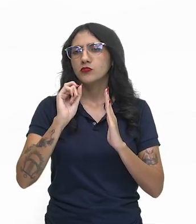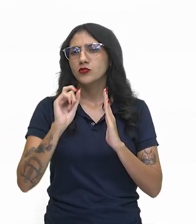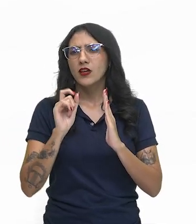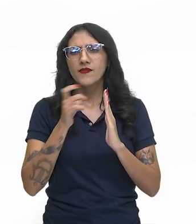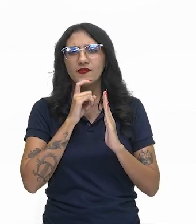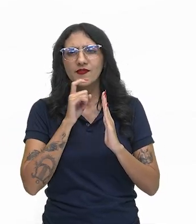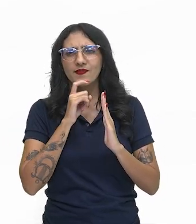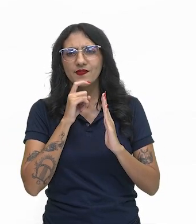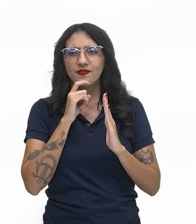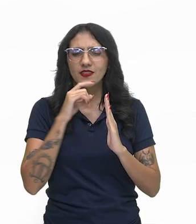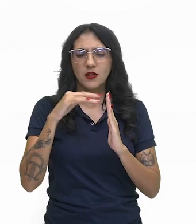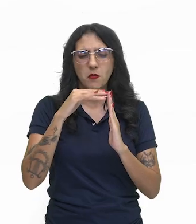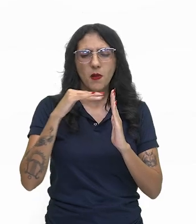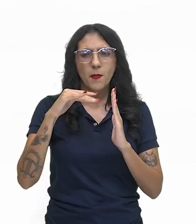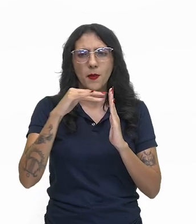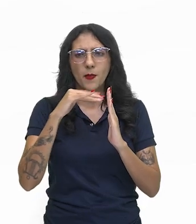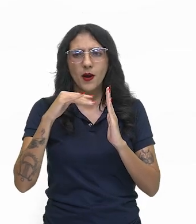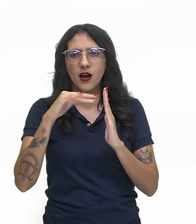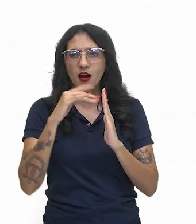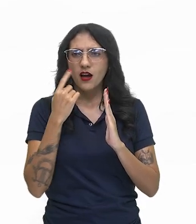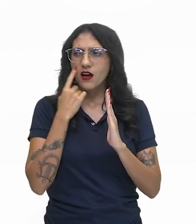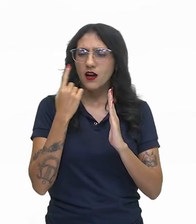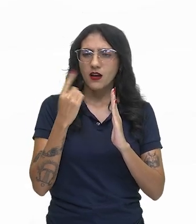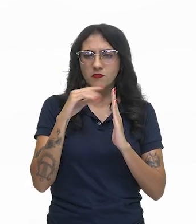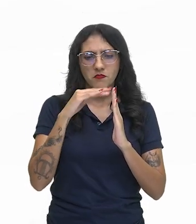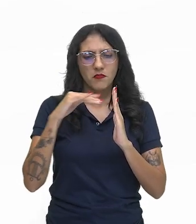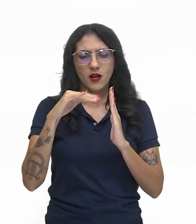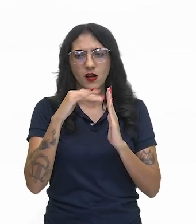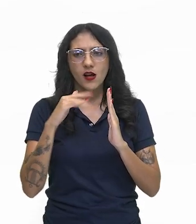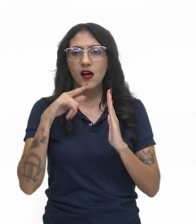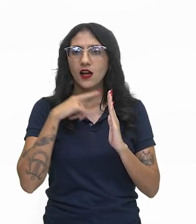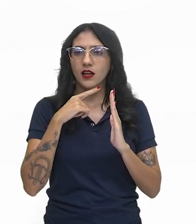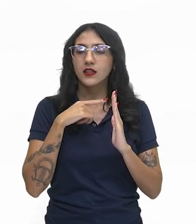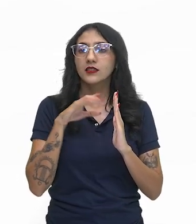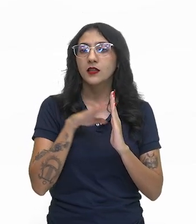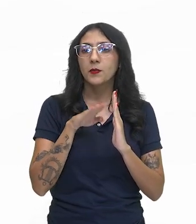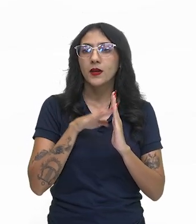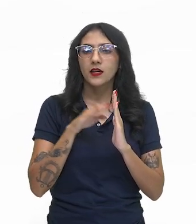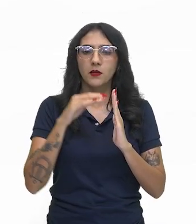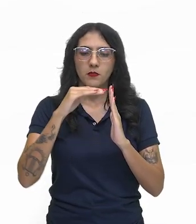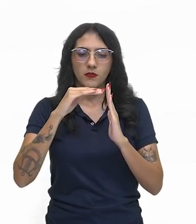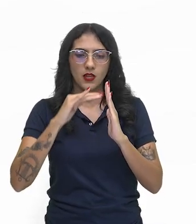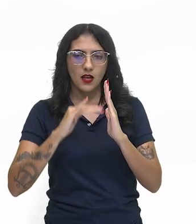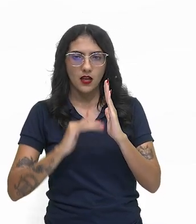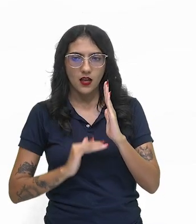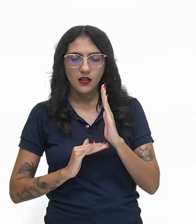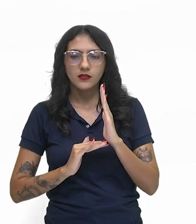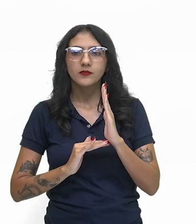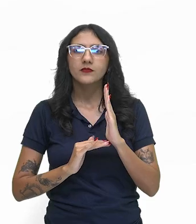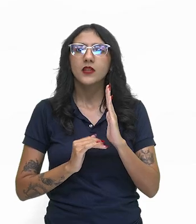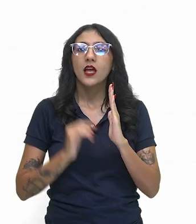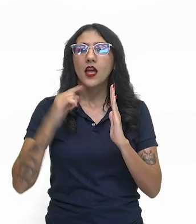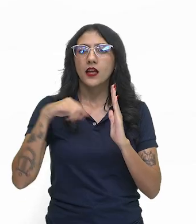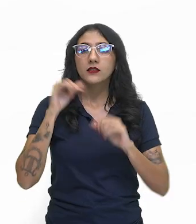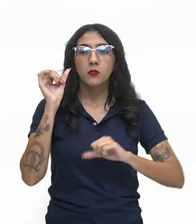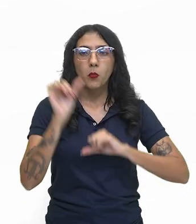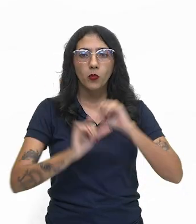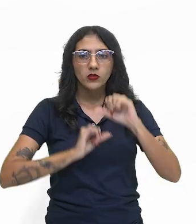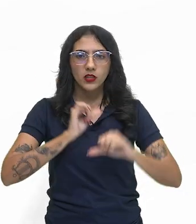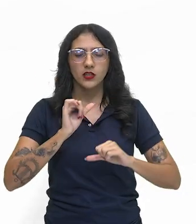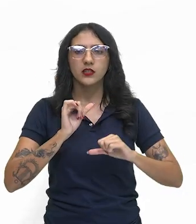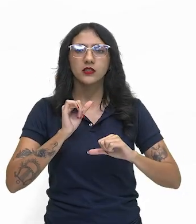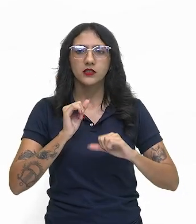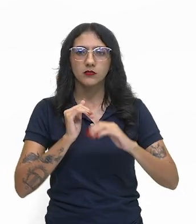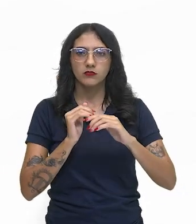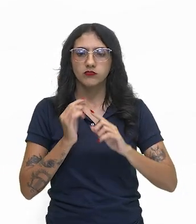na parte superior, que está aqui em cima, mais densa, logo ela desce. E esse movimento